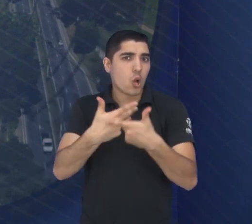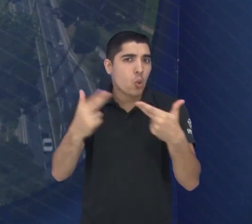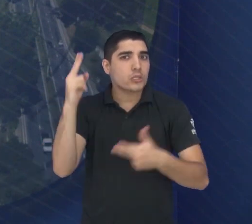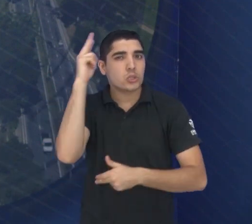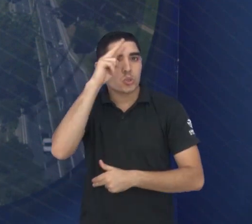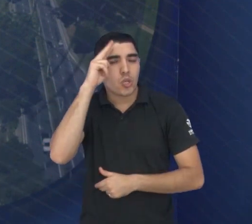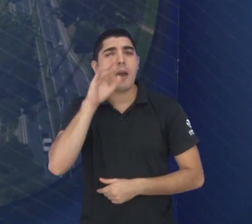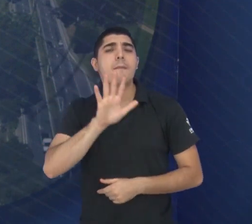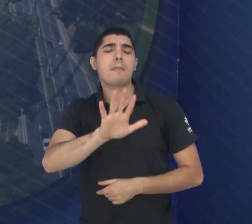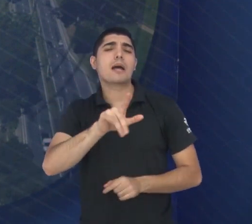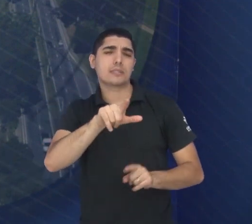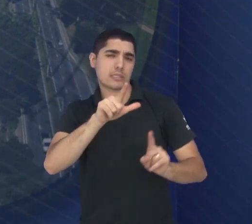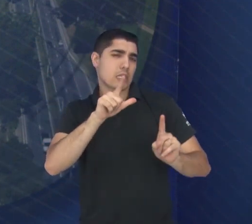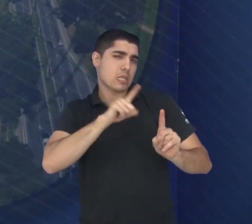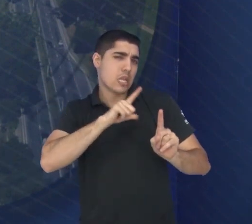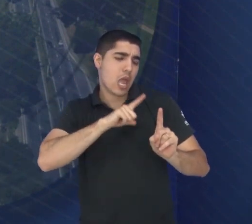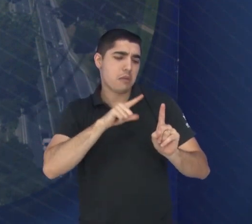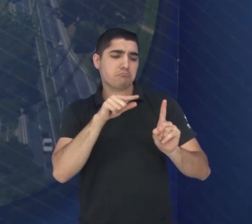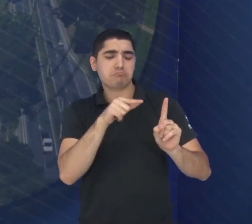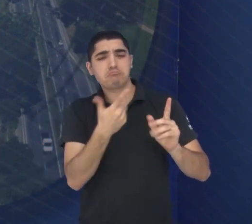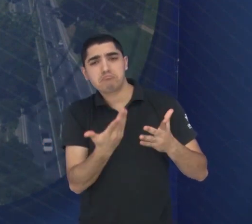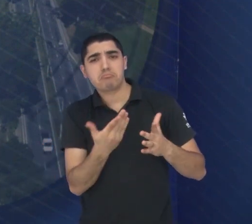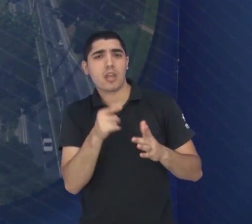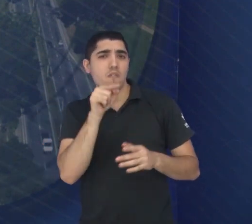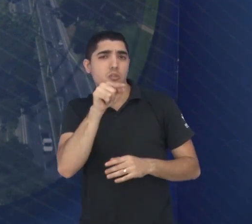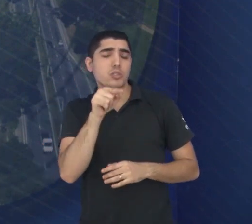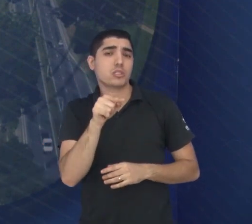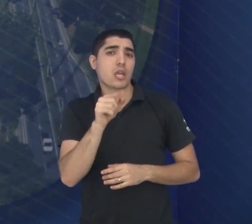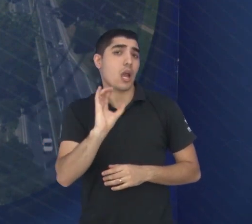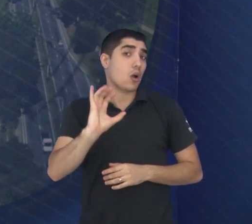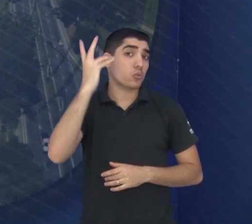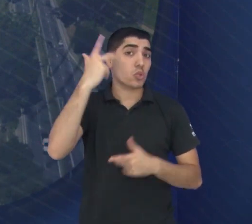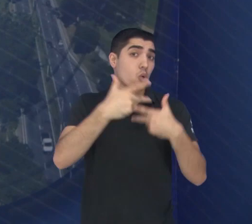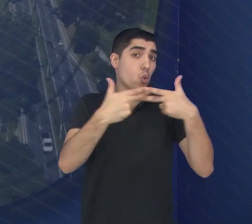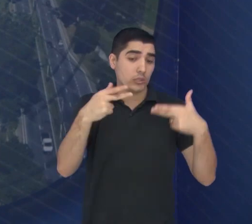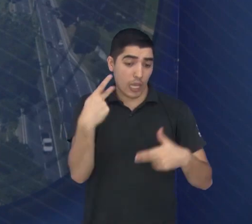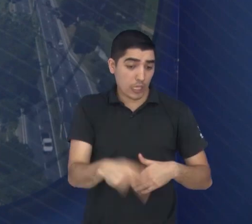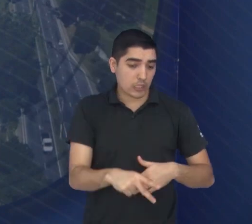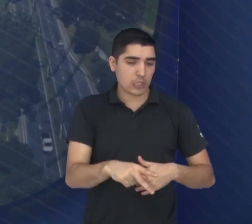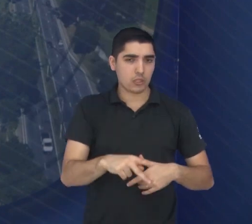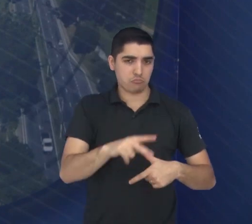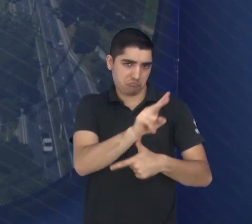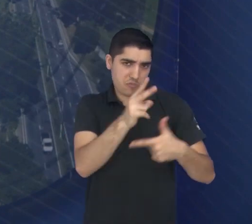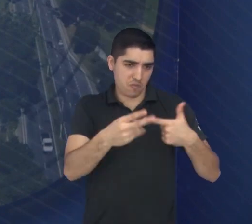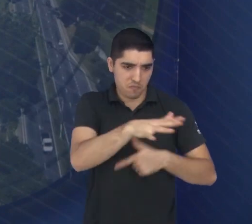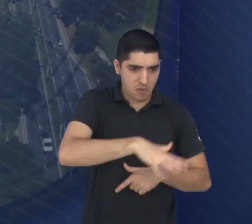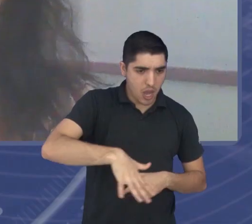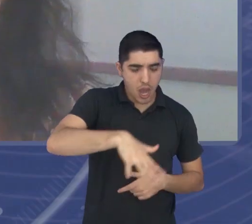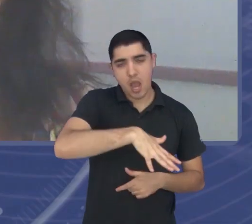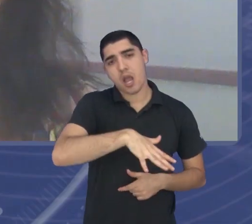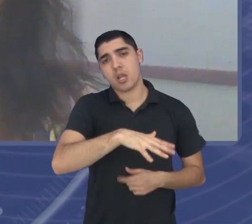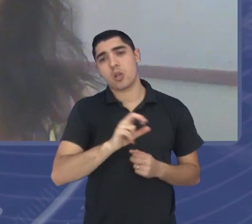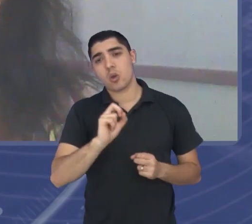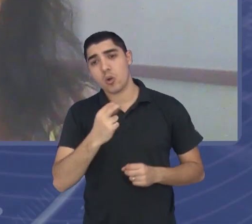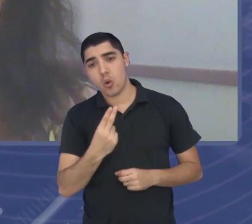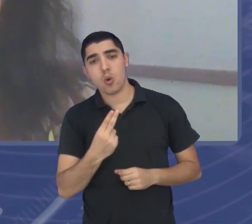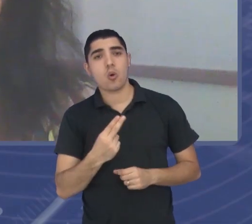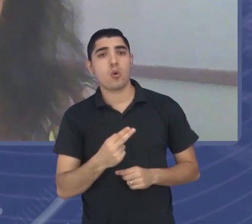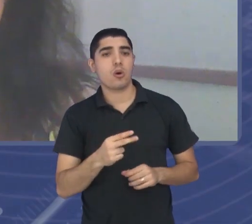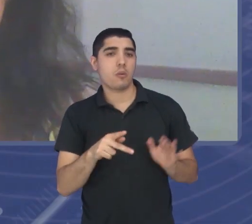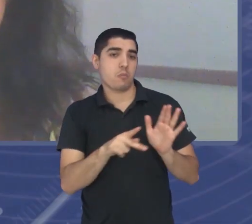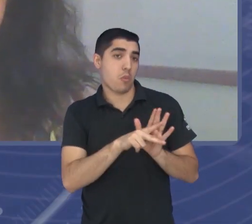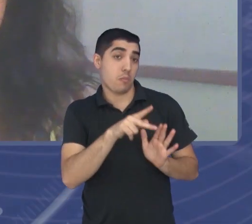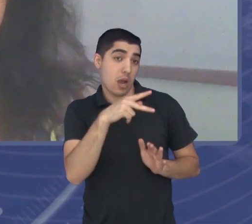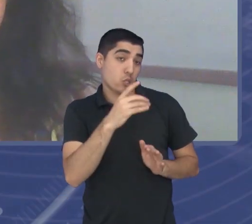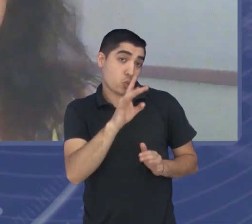tem alguma característica em específico aqui na nossa região? Você pode falar mais puxado para São José